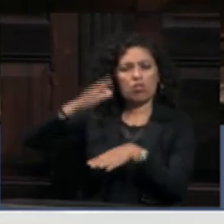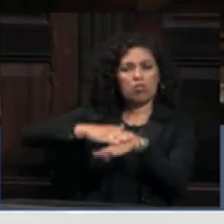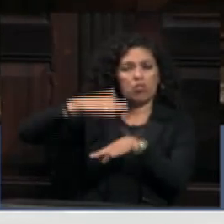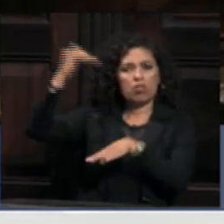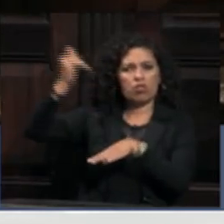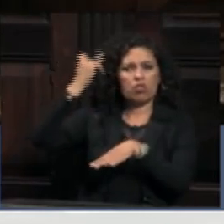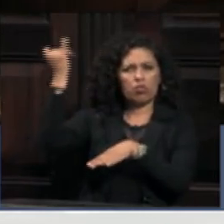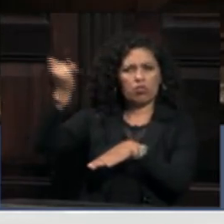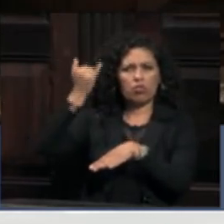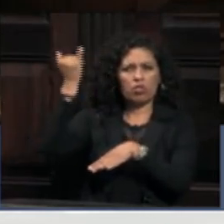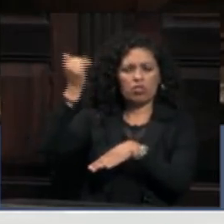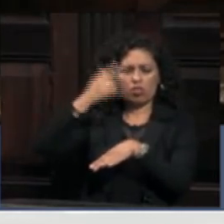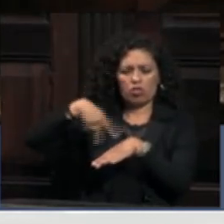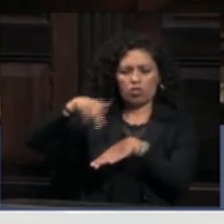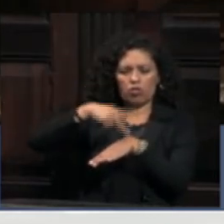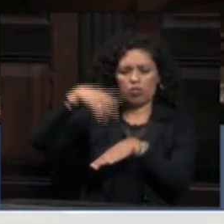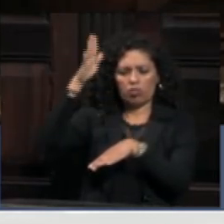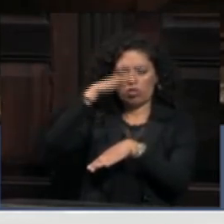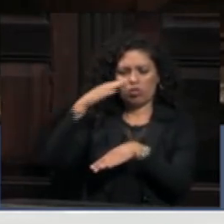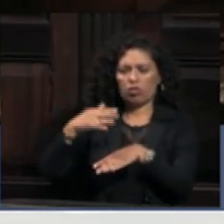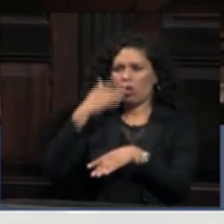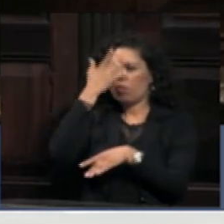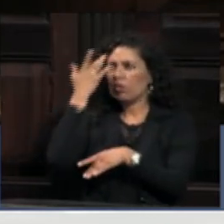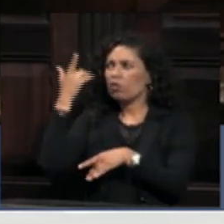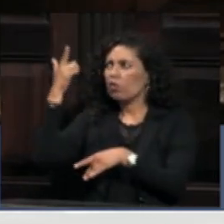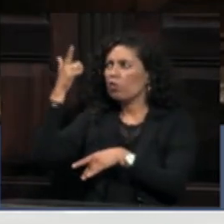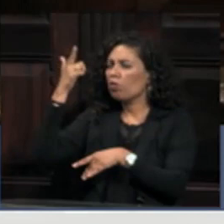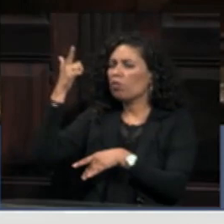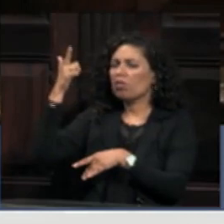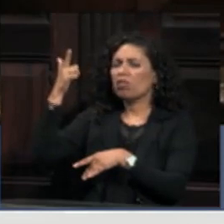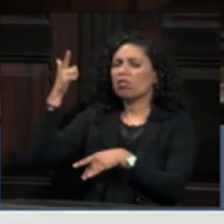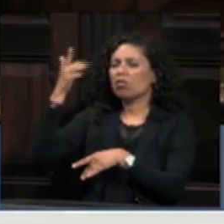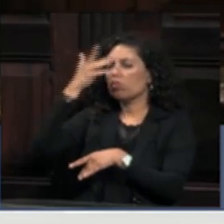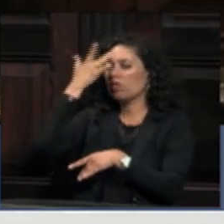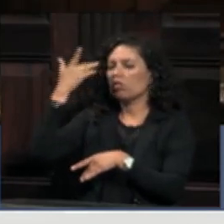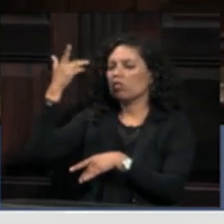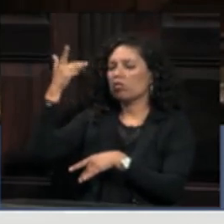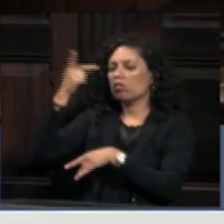país a representantes do capital e do capital estrangeiro?